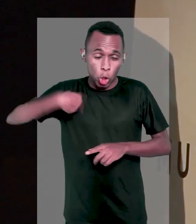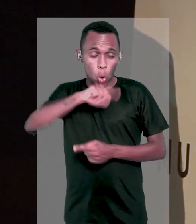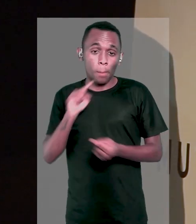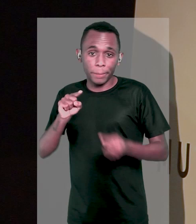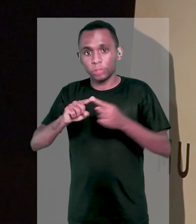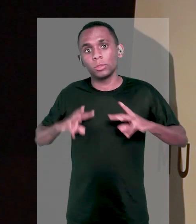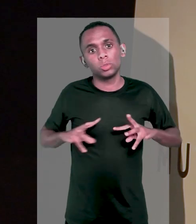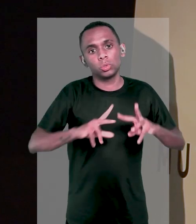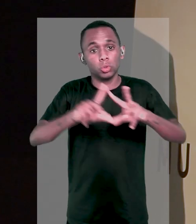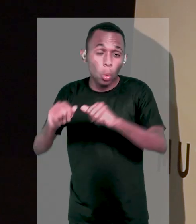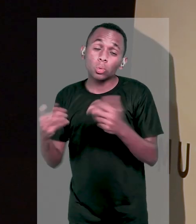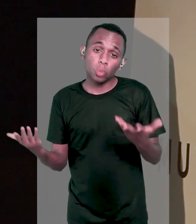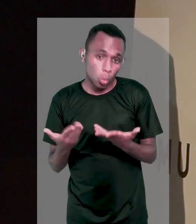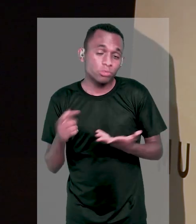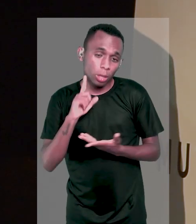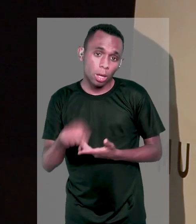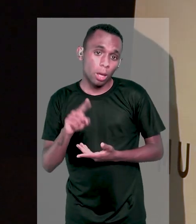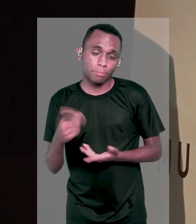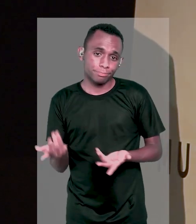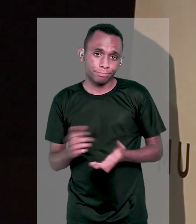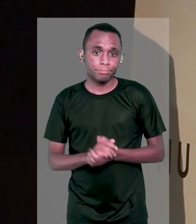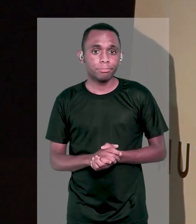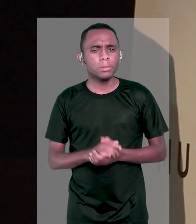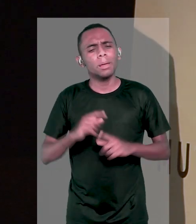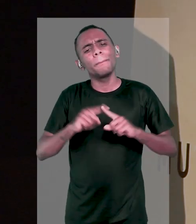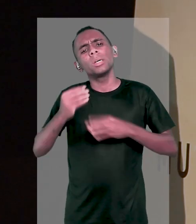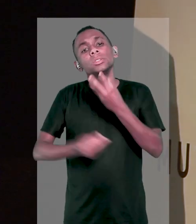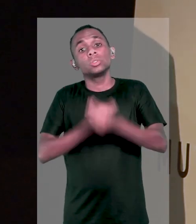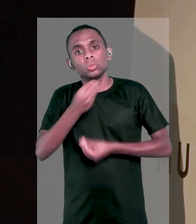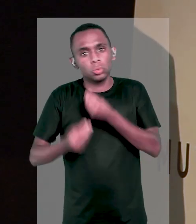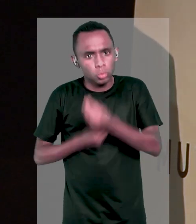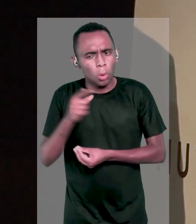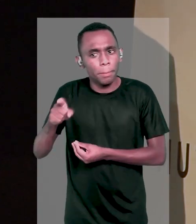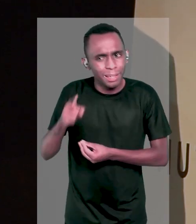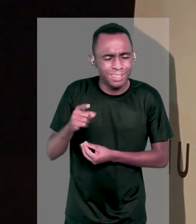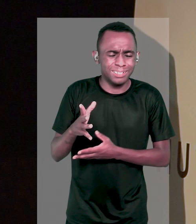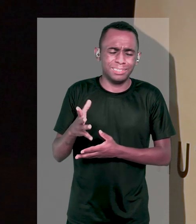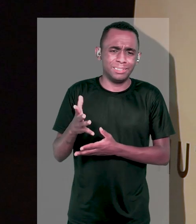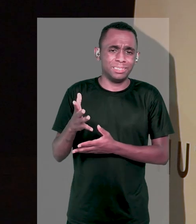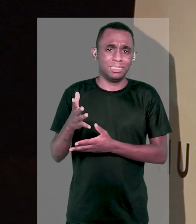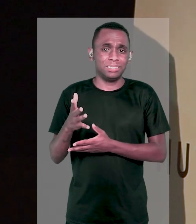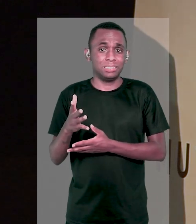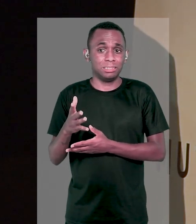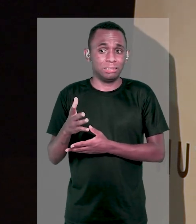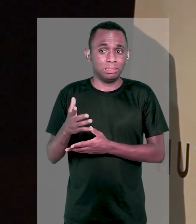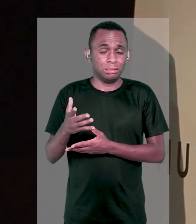ela é incômoda ela não nos deixa bem